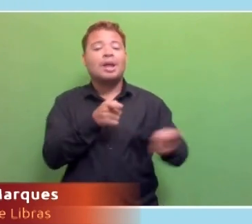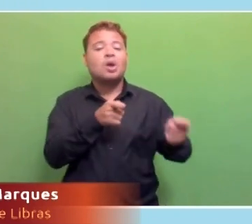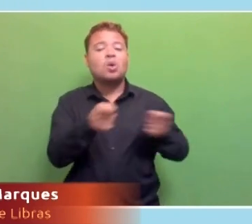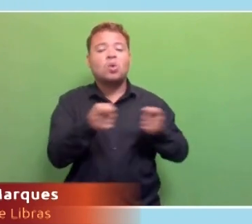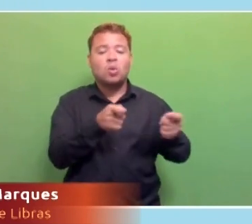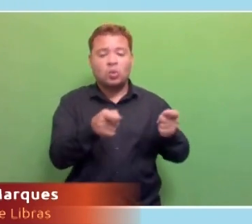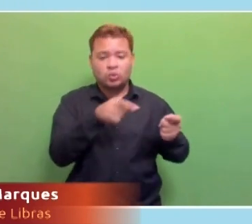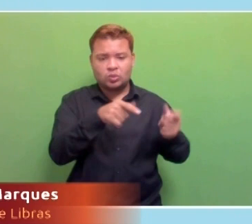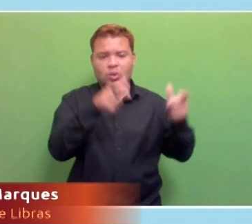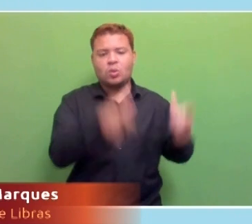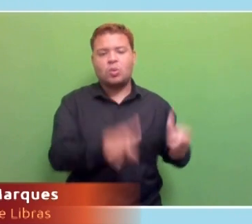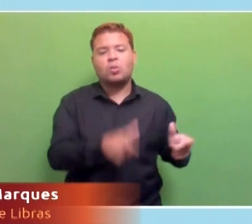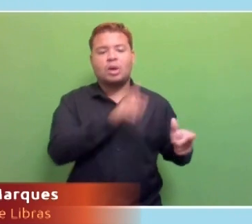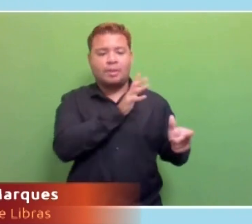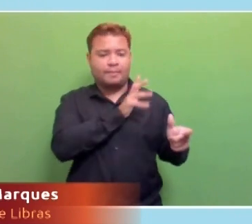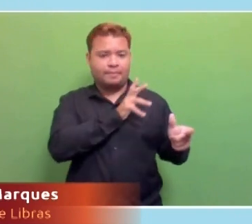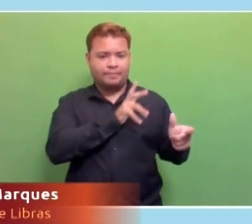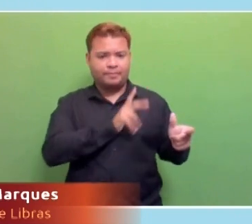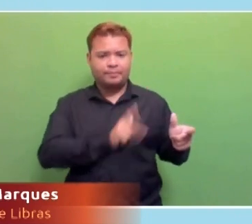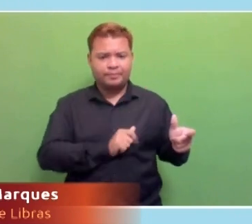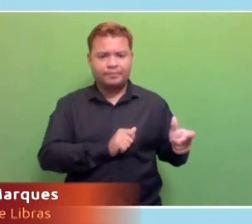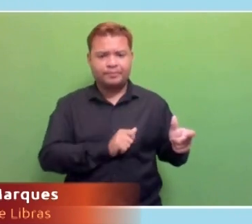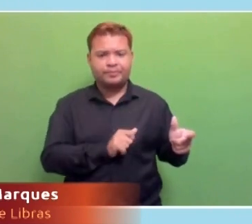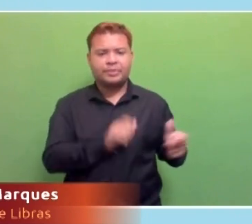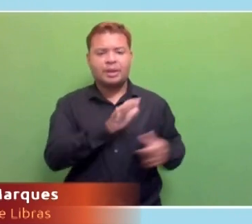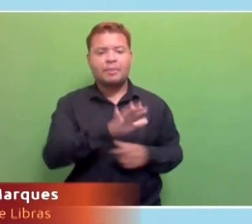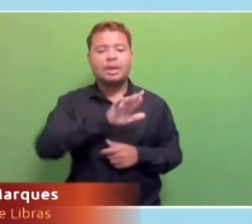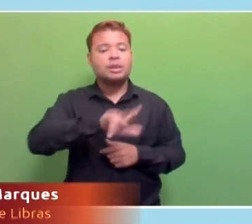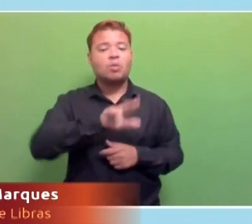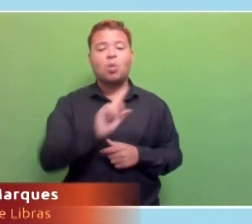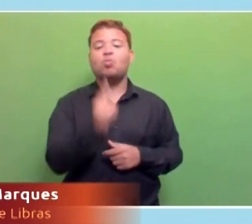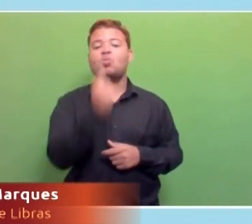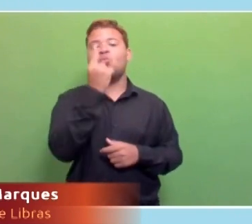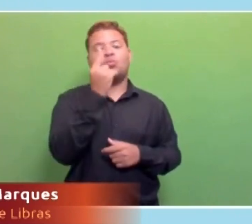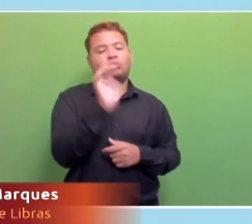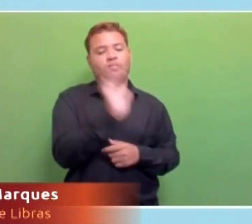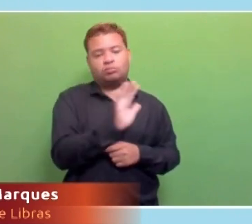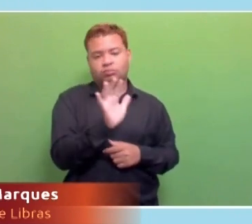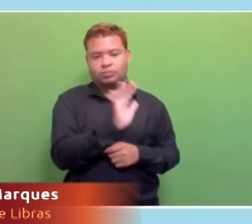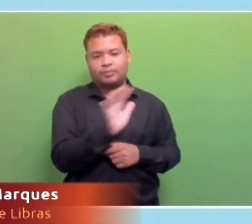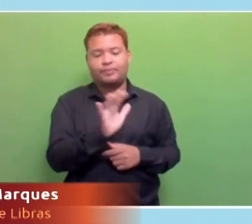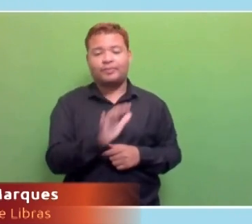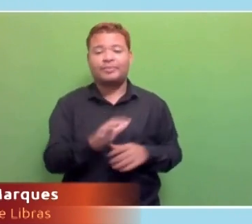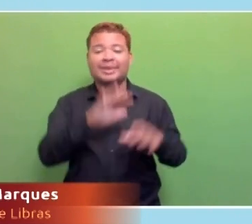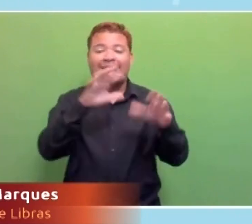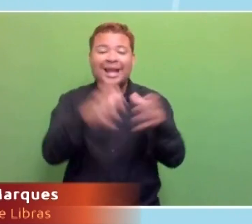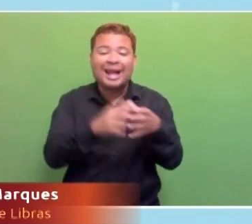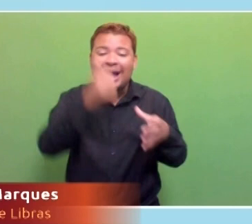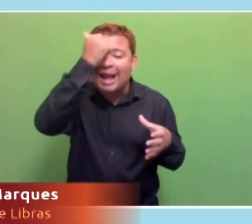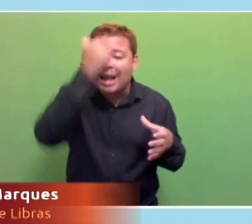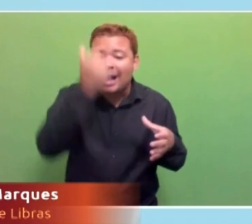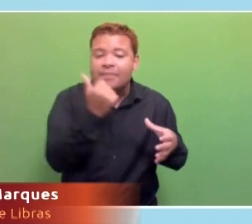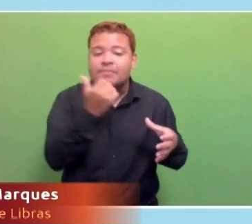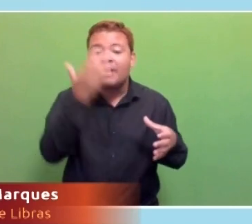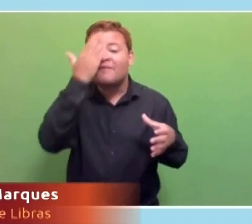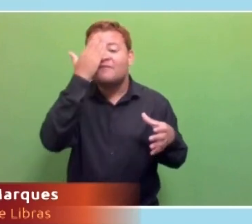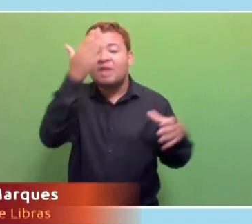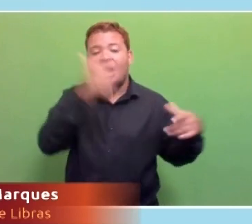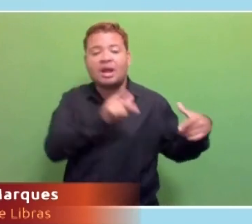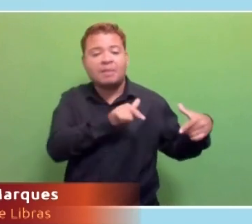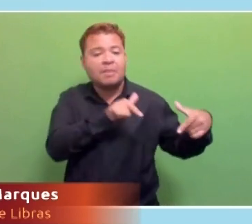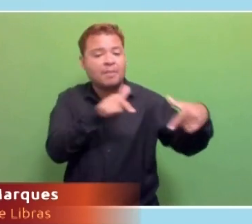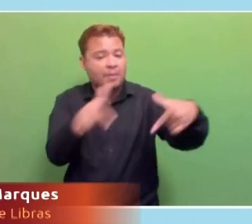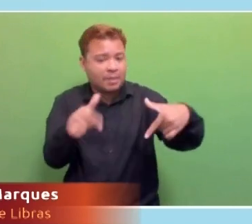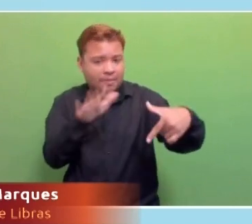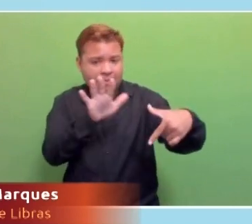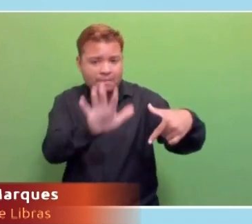grande dúvida que se cria é: Hamas é a frente de resistência da Palestina? As duas coisas podem